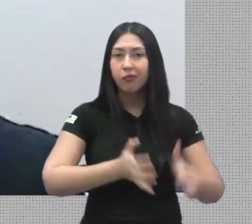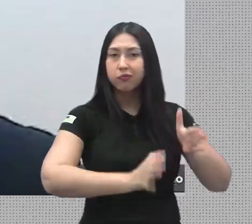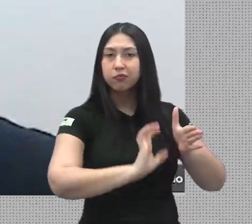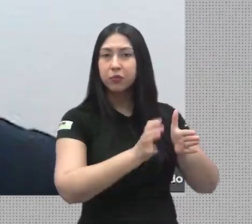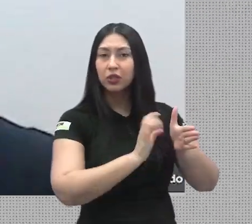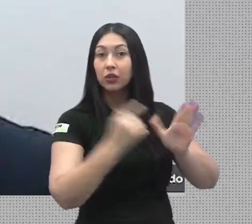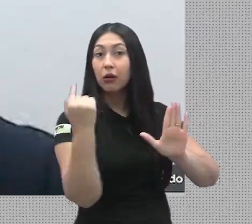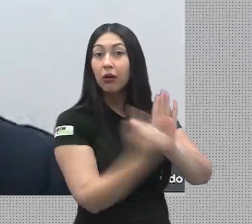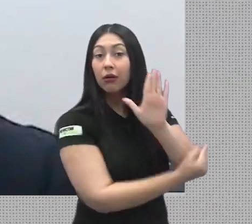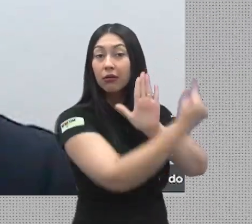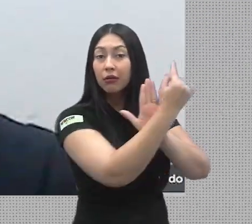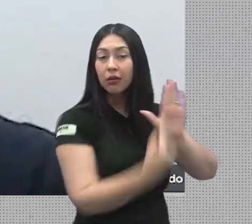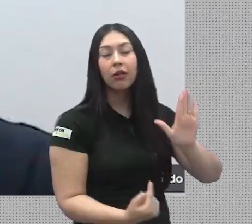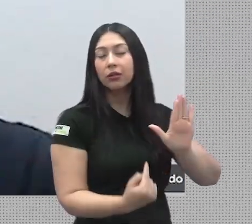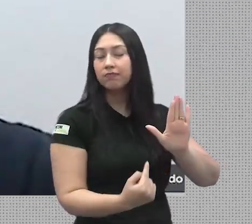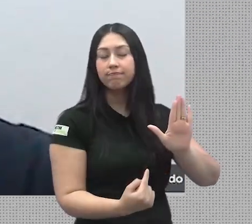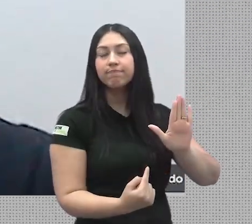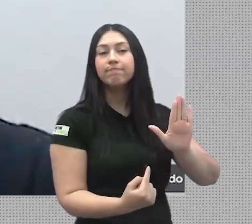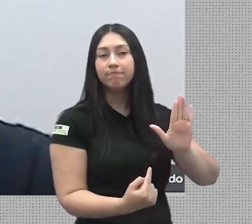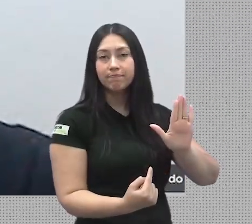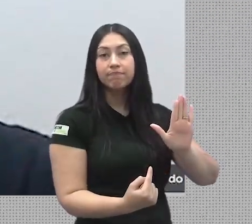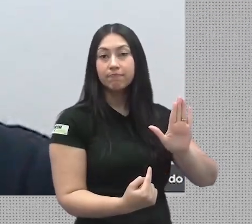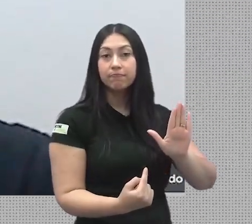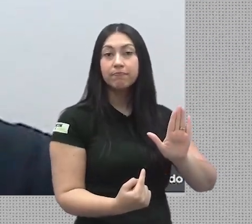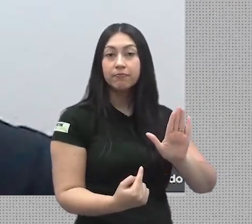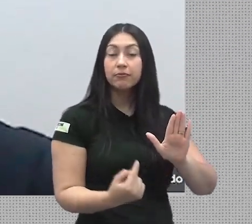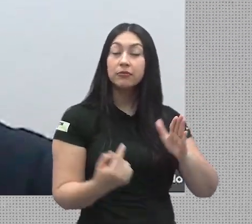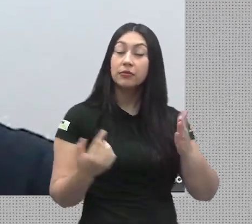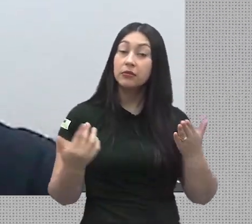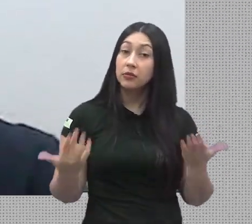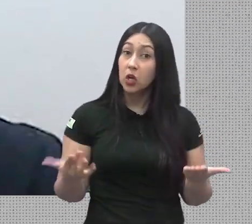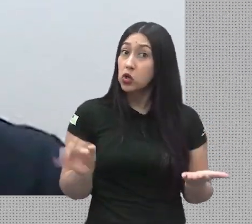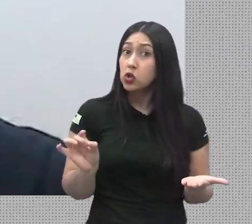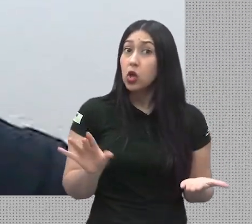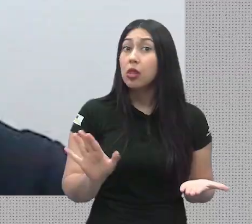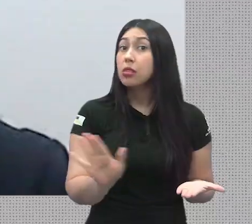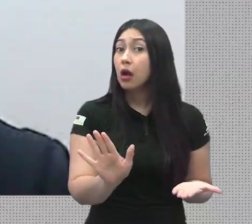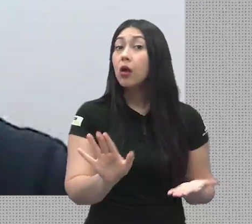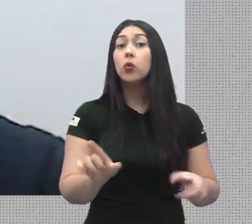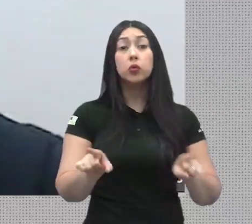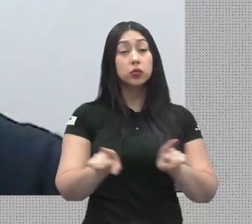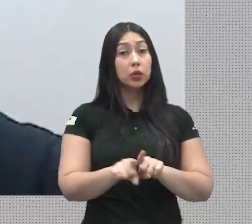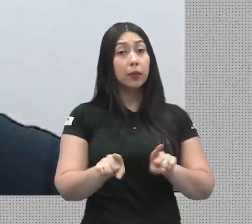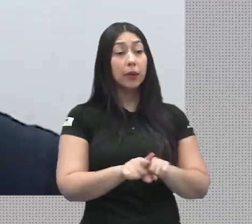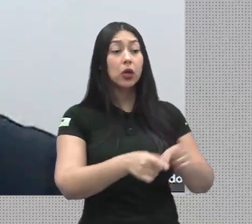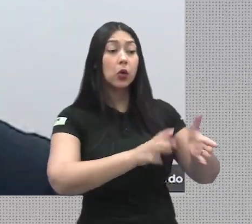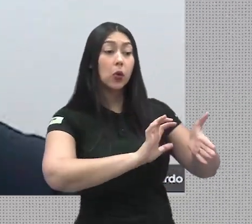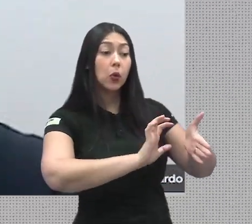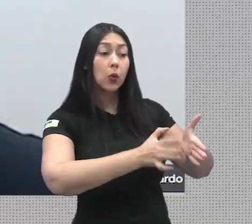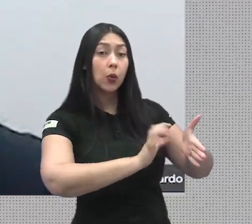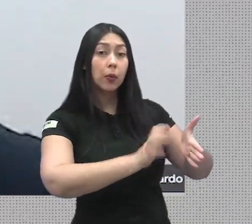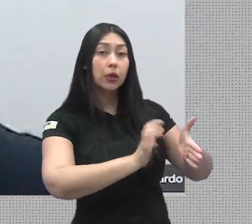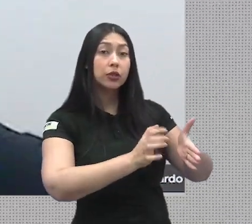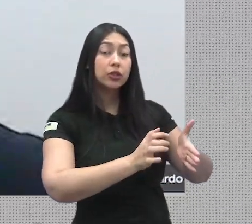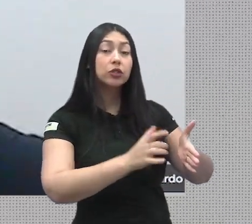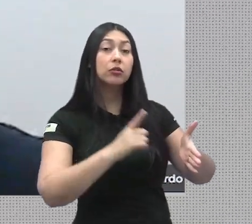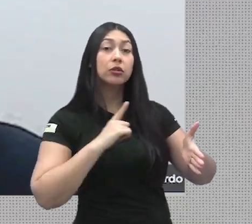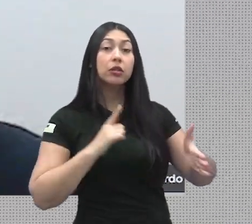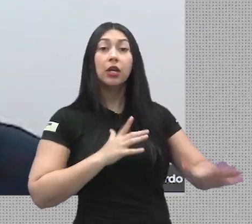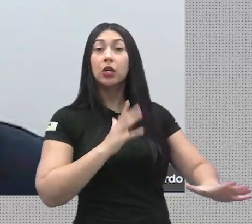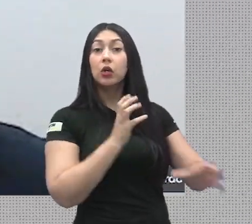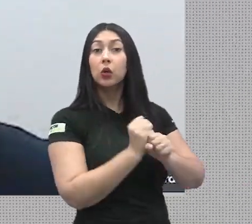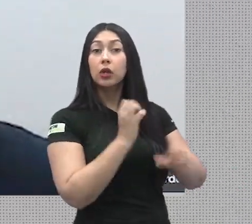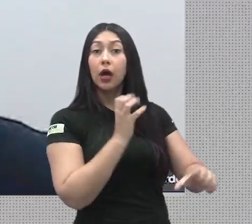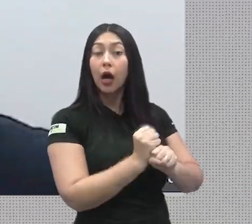eleitoral, ele tem a sua inscrição cancelada pelo Poder Judiciário. E não é só isso, o partido político também tem